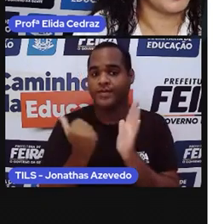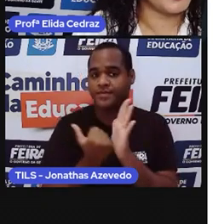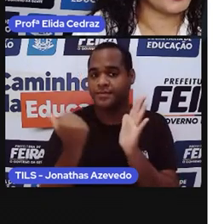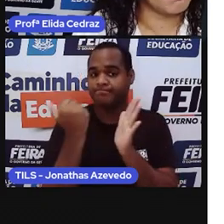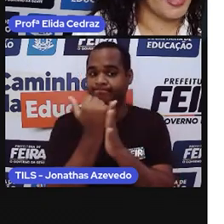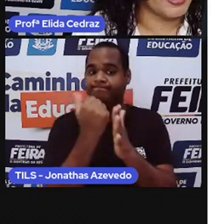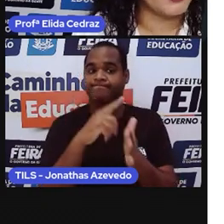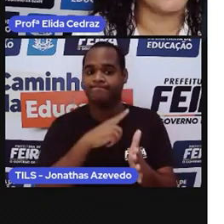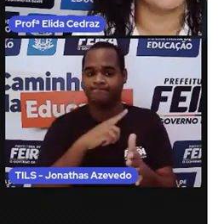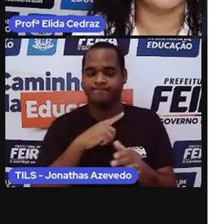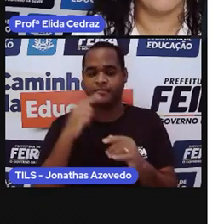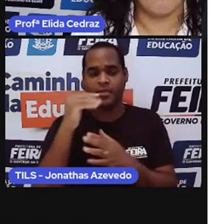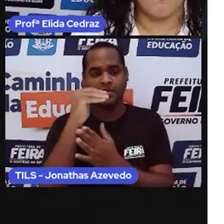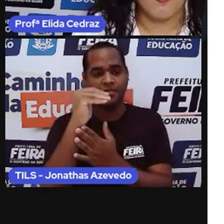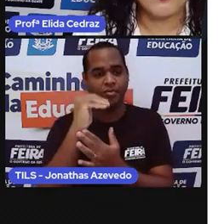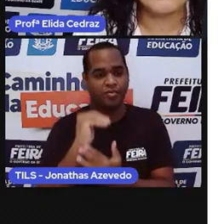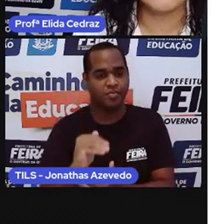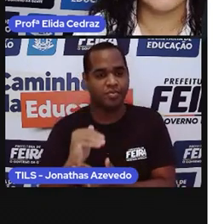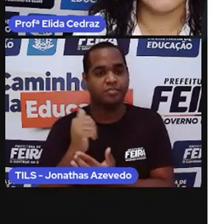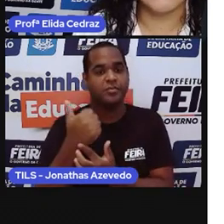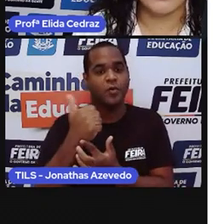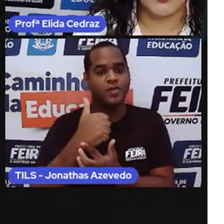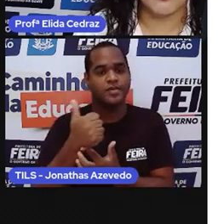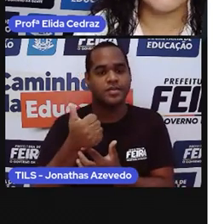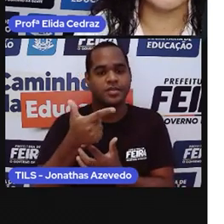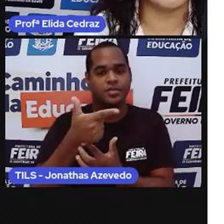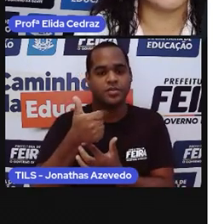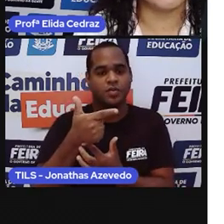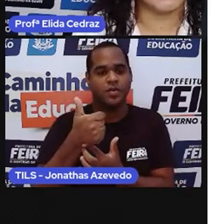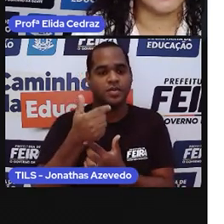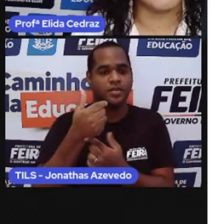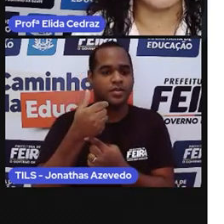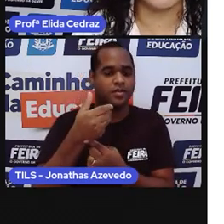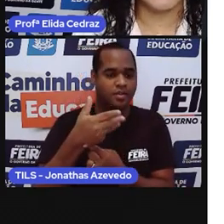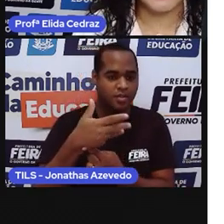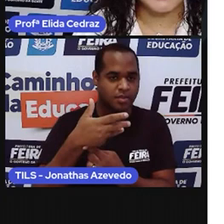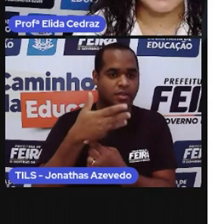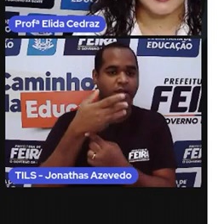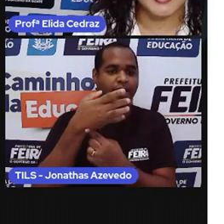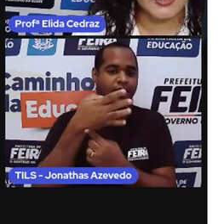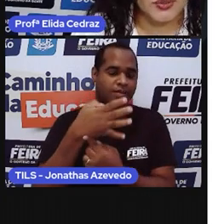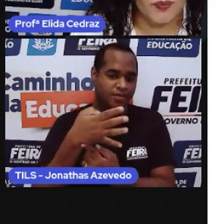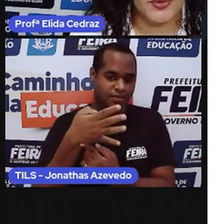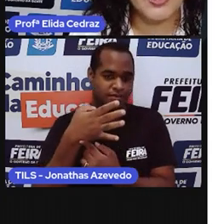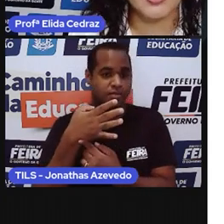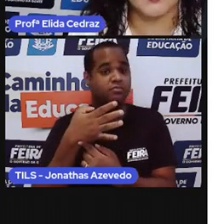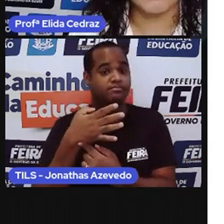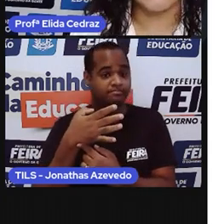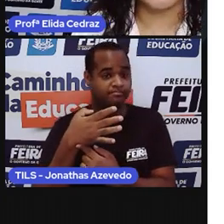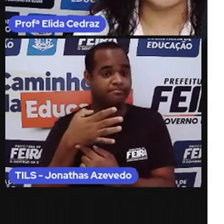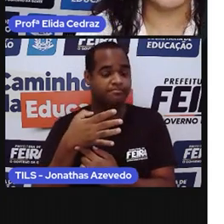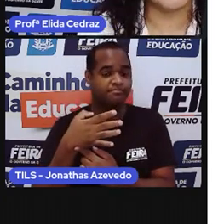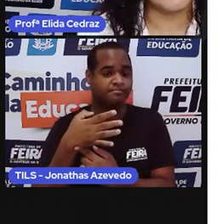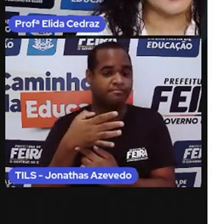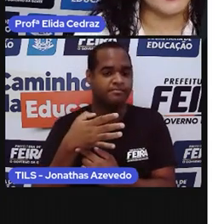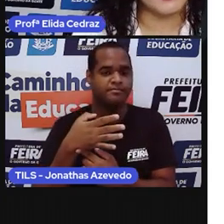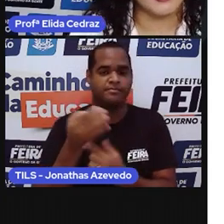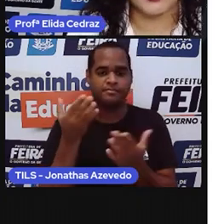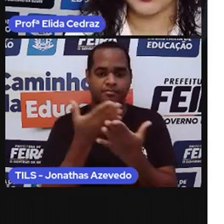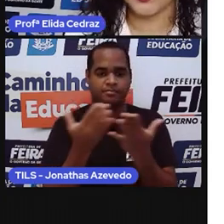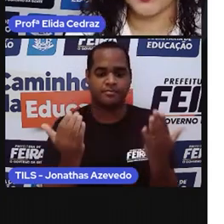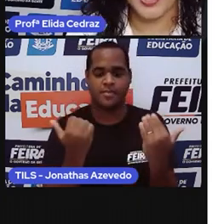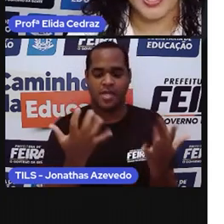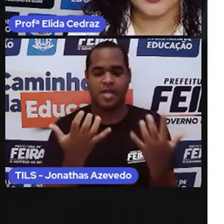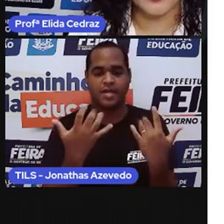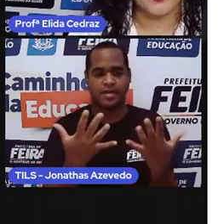verso. Espaço, 11, 12, 13 e 14. Em